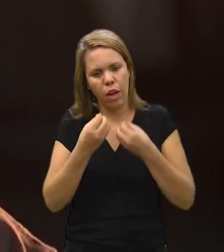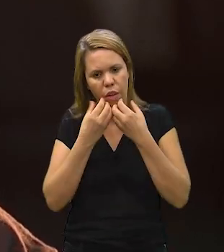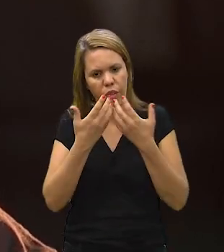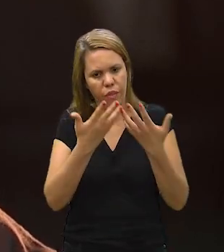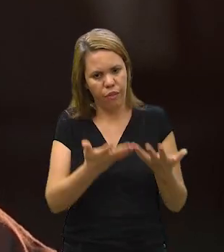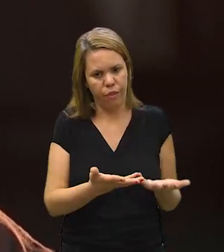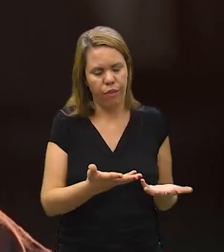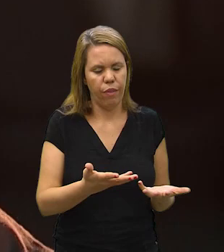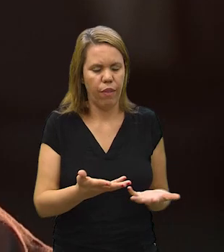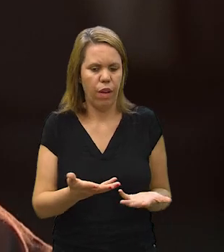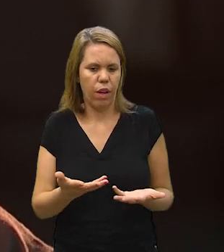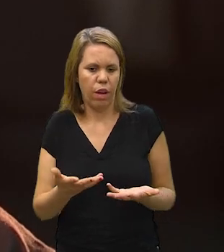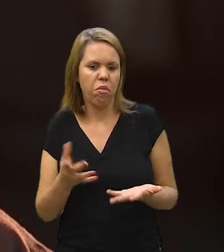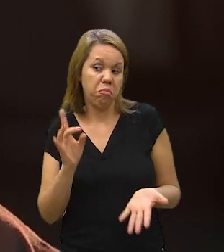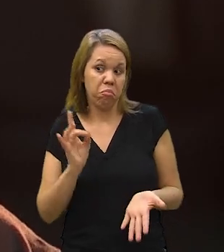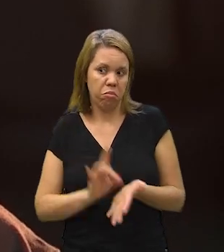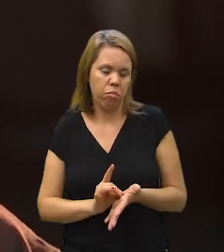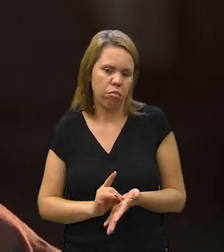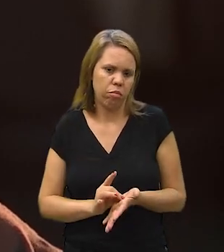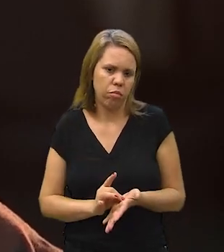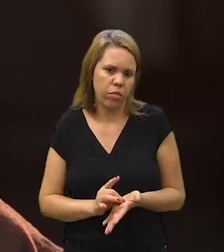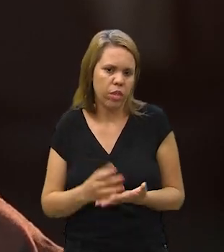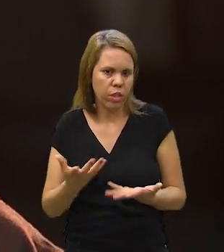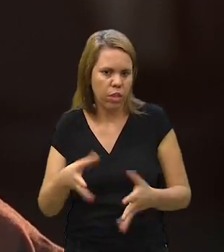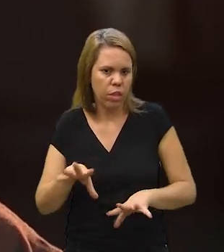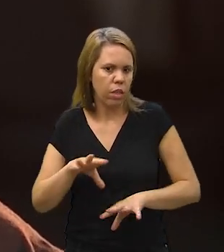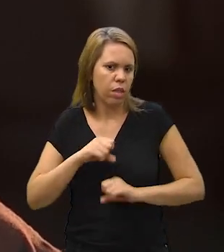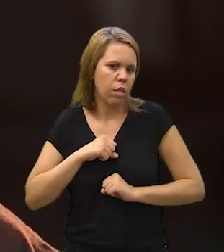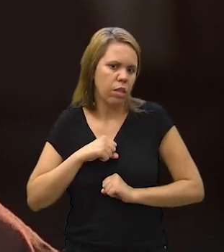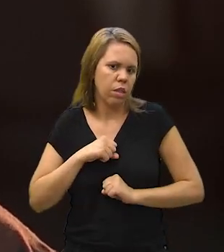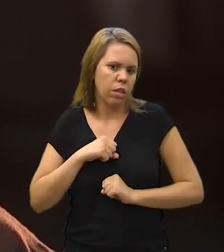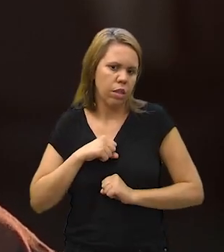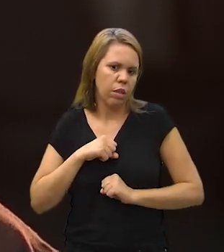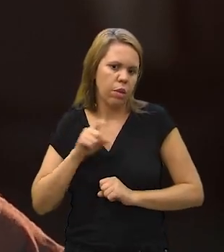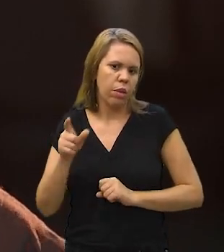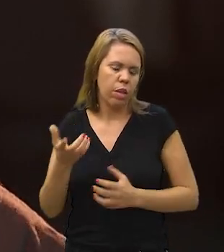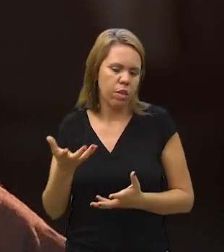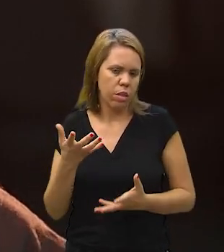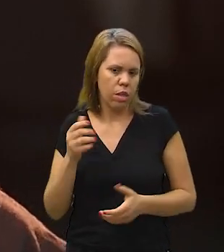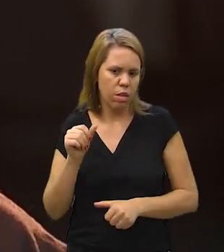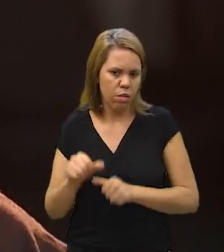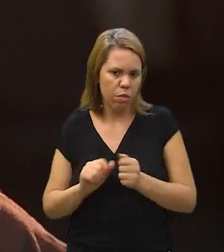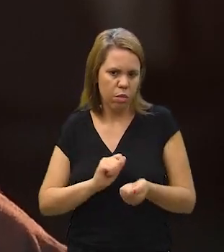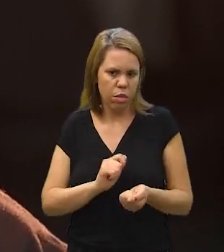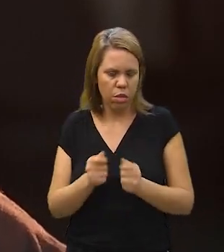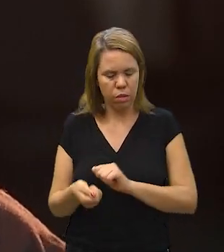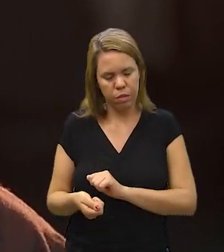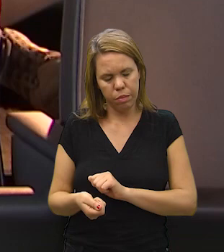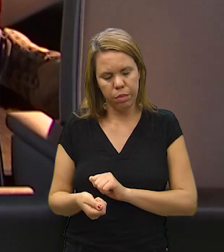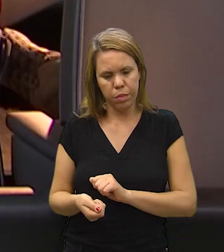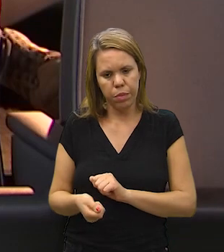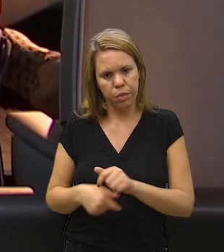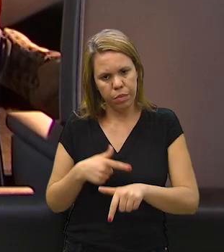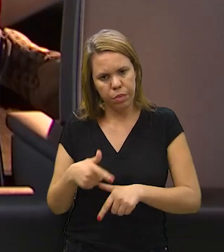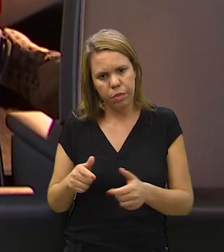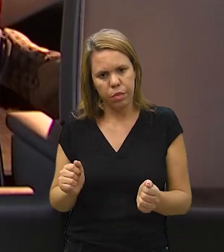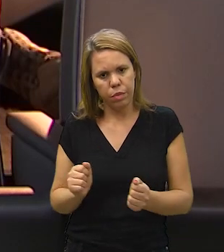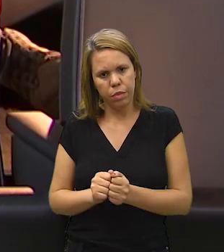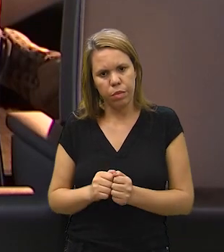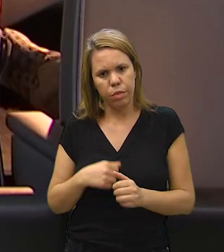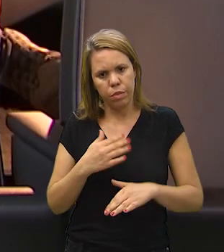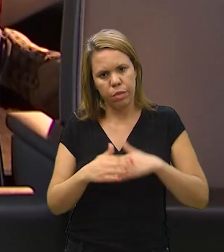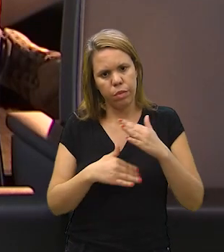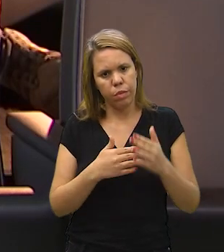fala é muito real, para eles tipo, darem o que eles acham, para a gente mudar e trabalhar junto